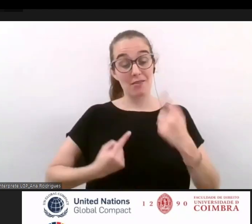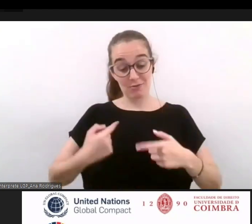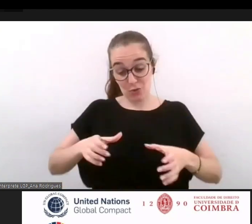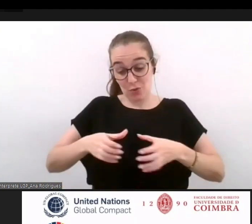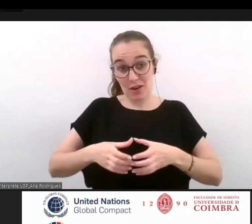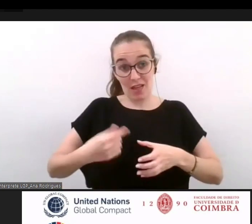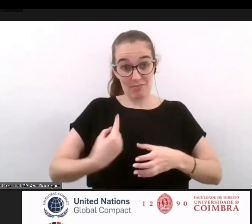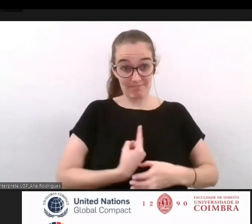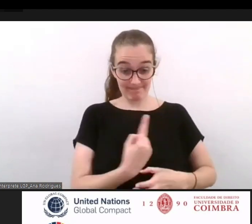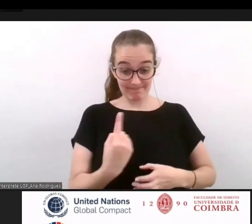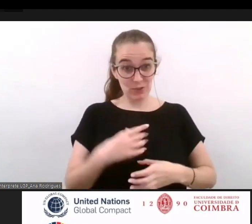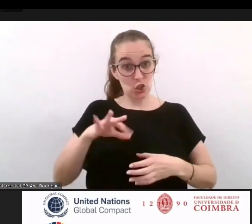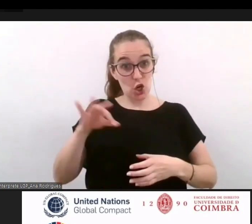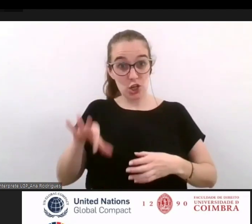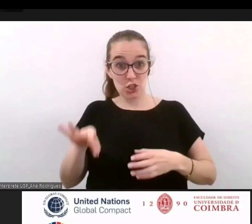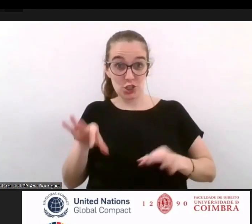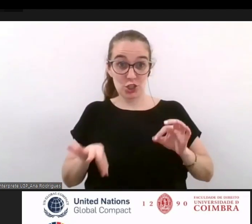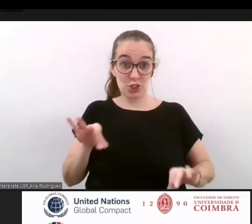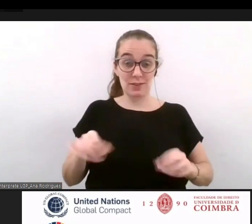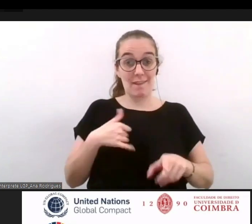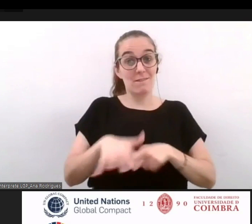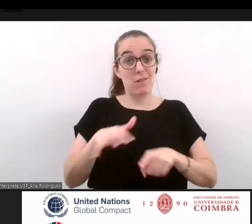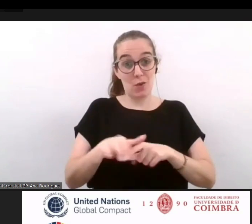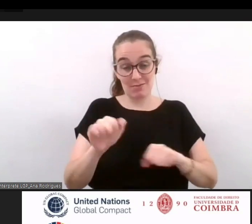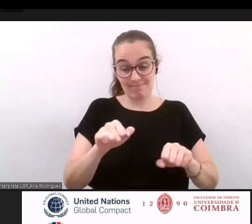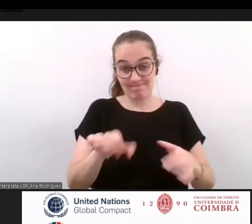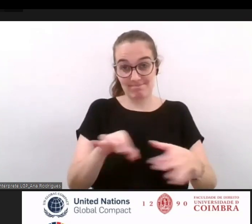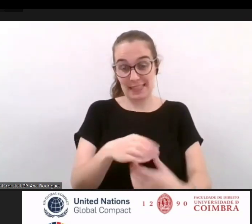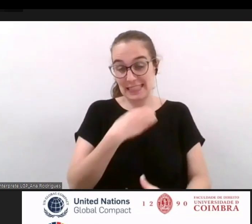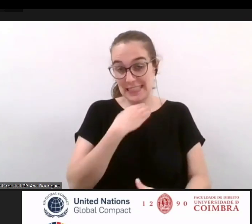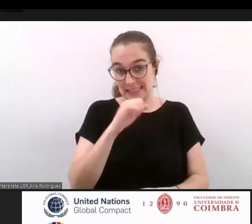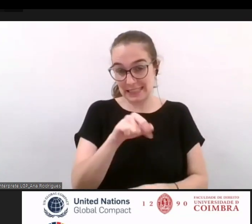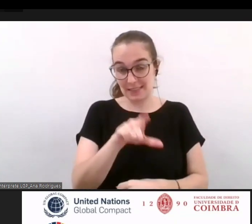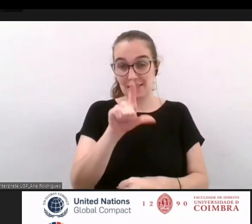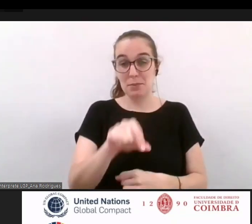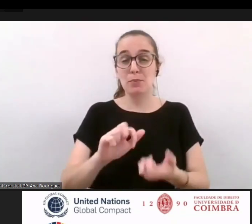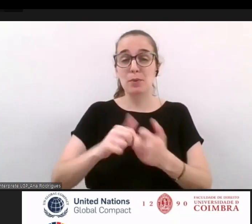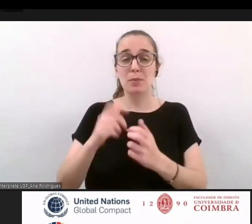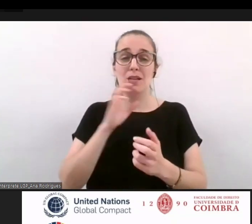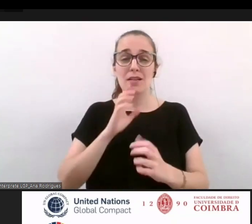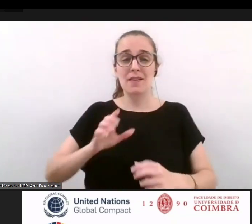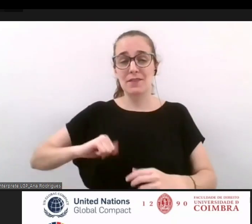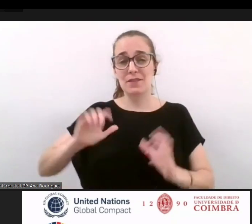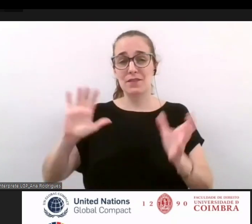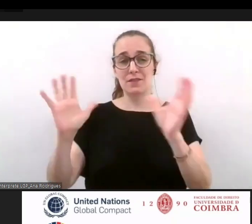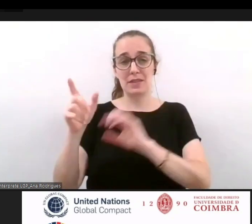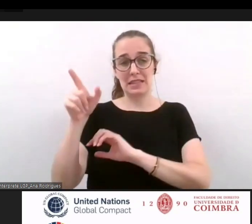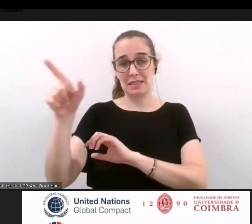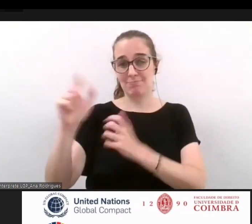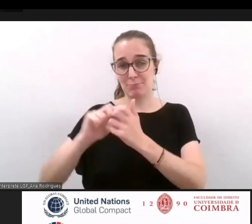como indivíduos, que têm um impacto nessa mesma crise, na crise e na emergência climática. Ou seja,